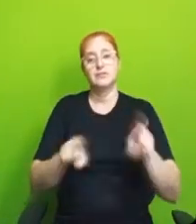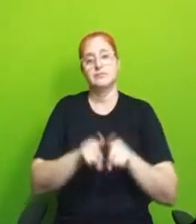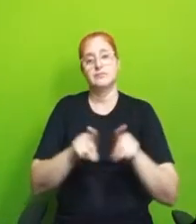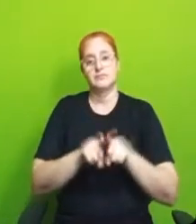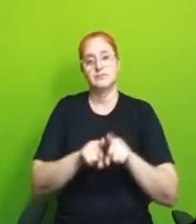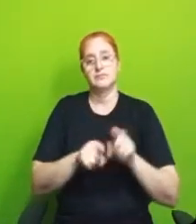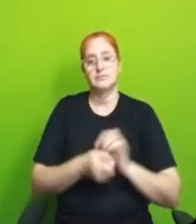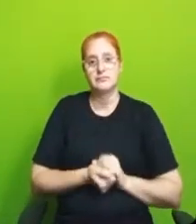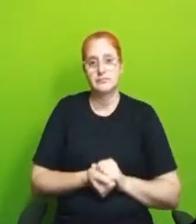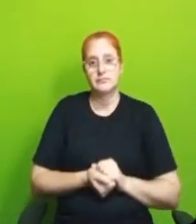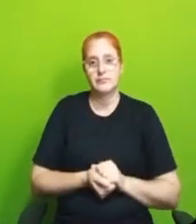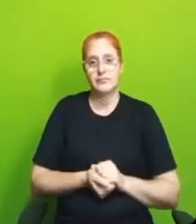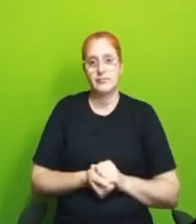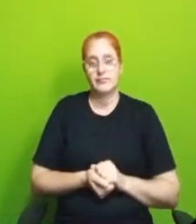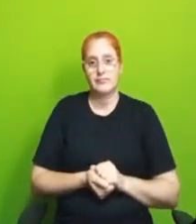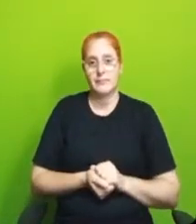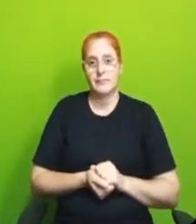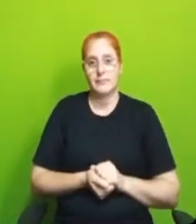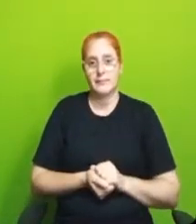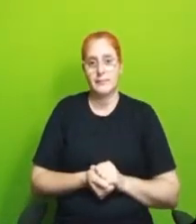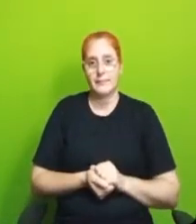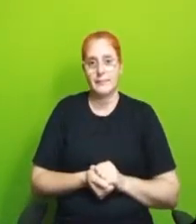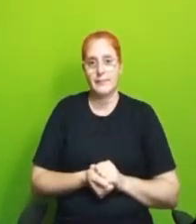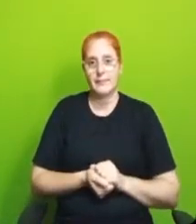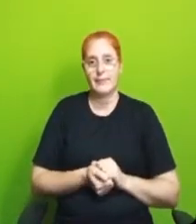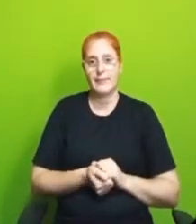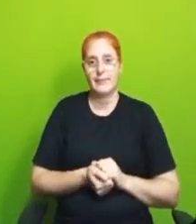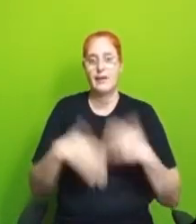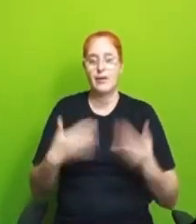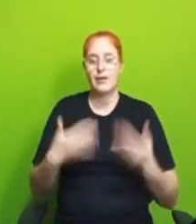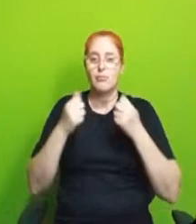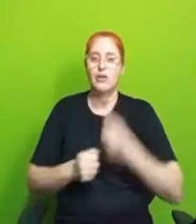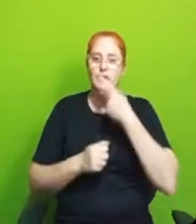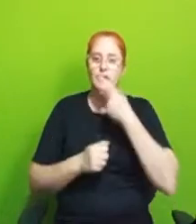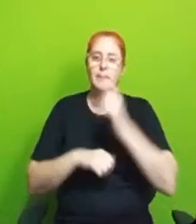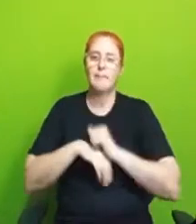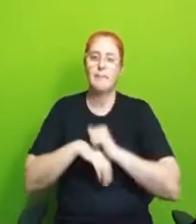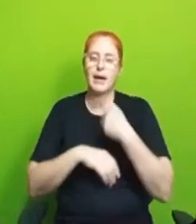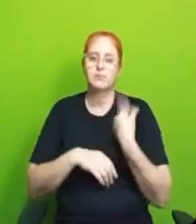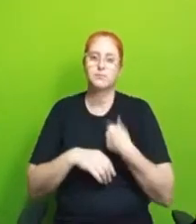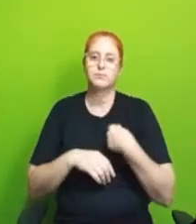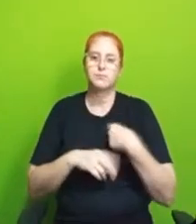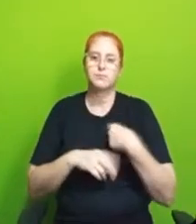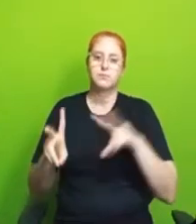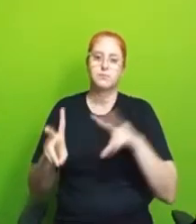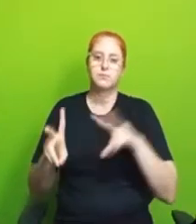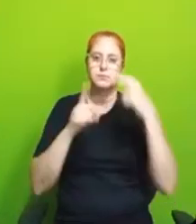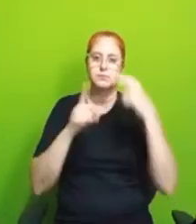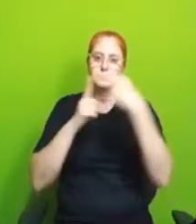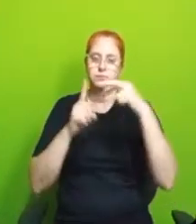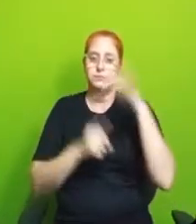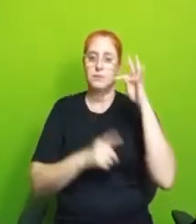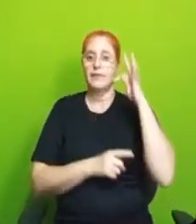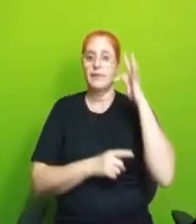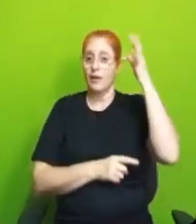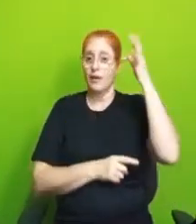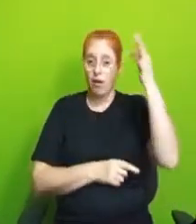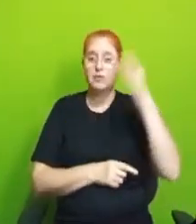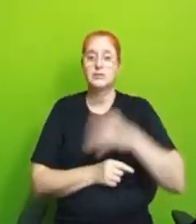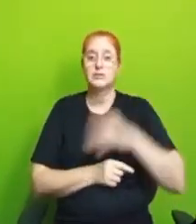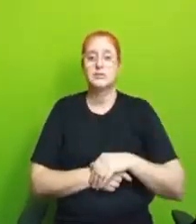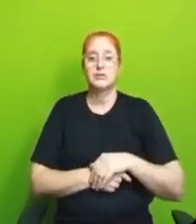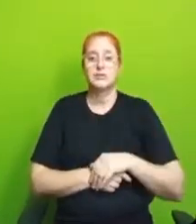Sim. Verônica, tu podia falar um pouco mais para a gente da perspectiva teórica que tu adotou no